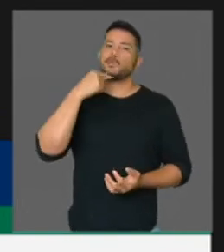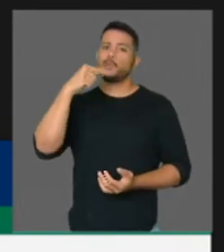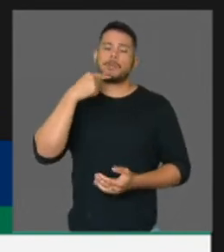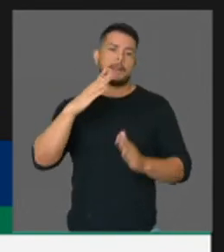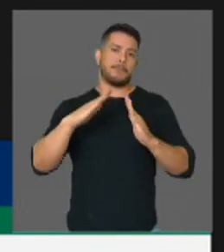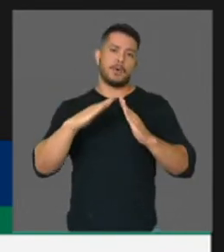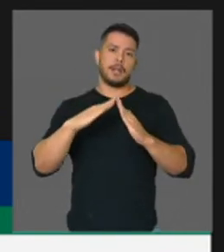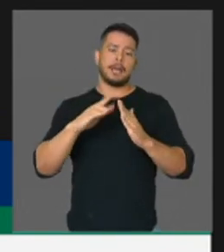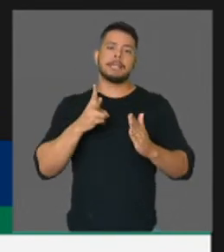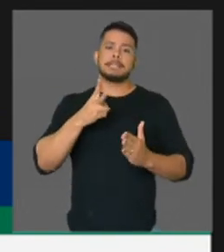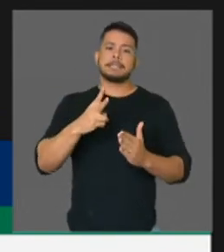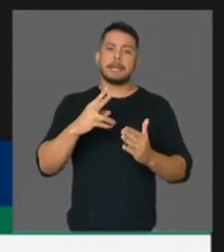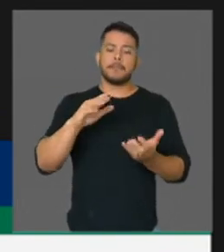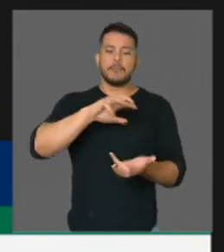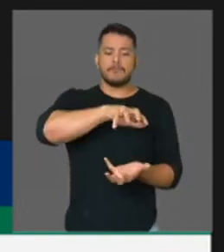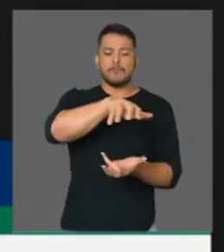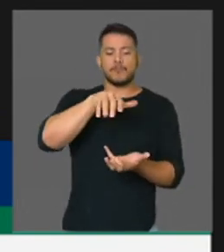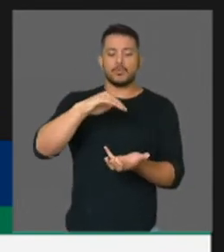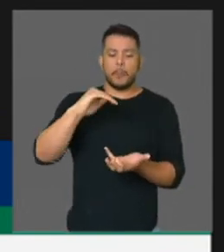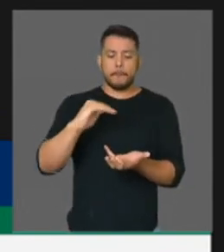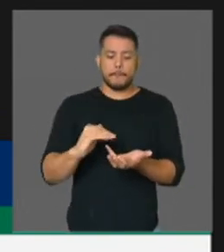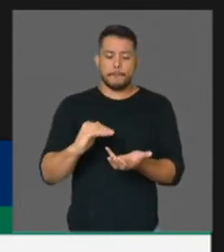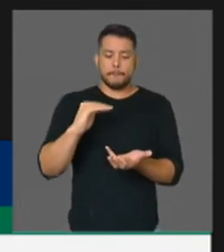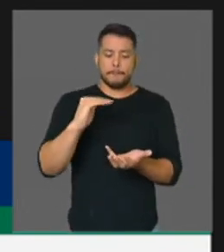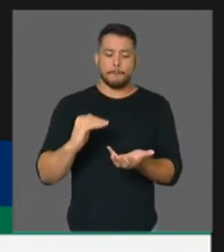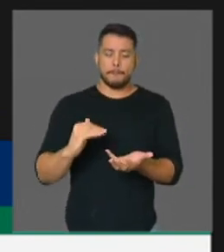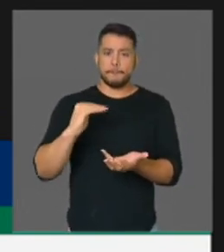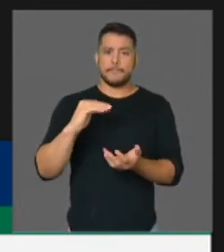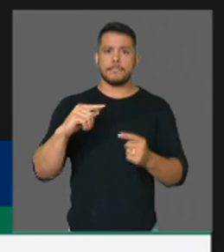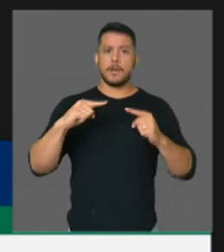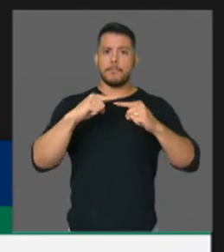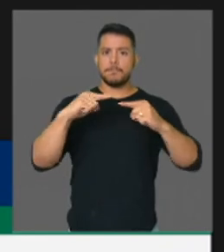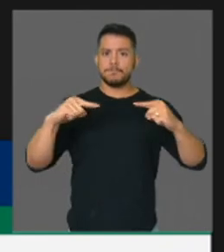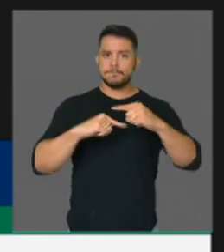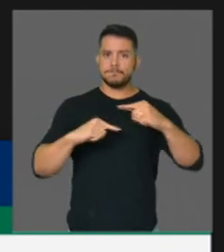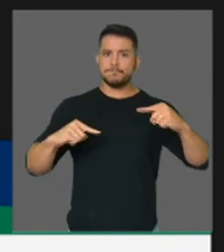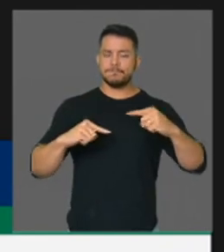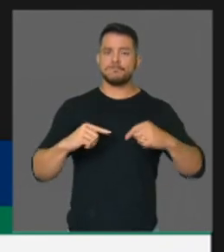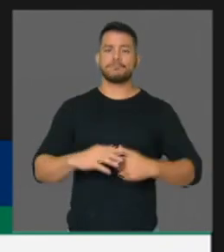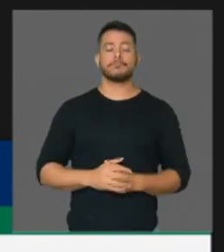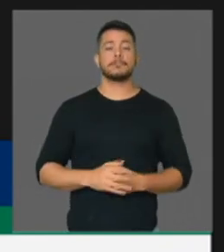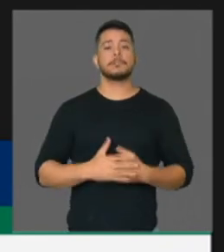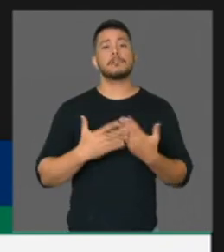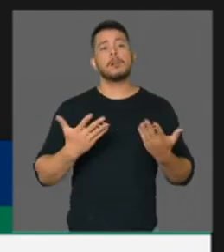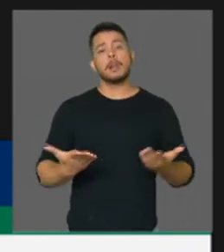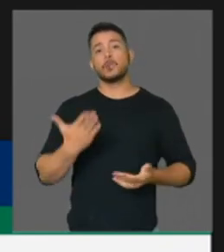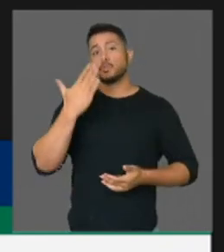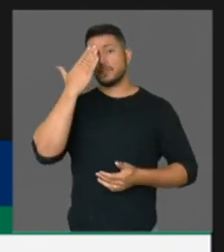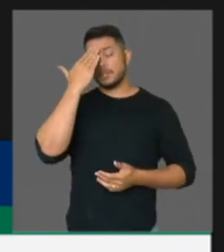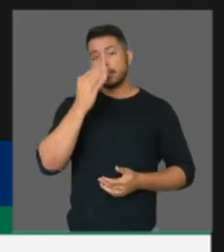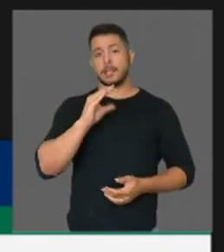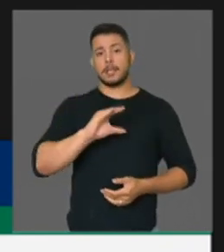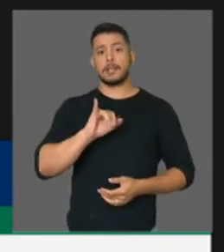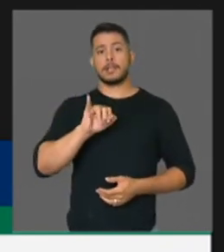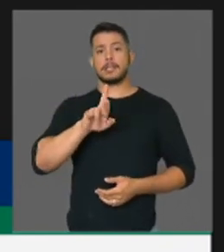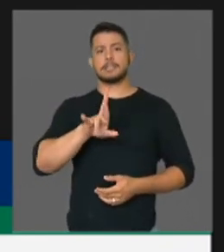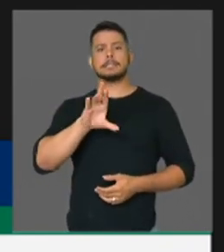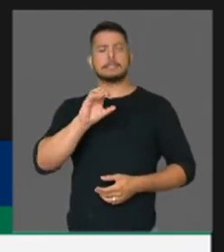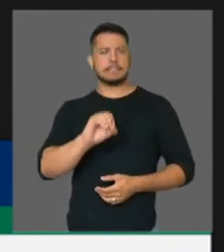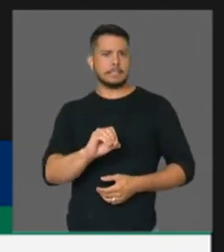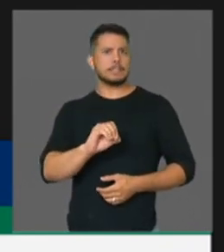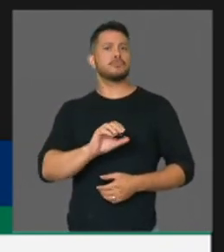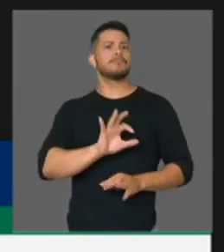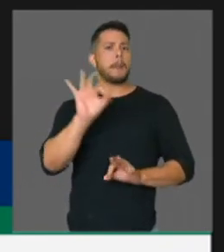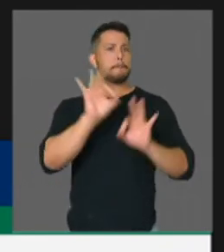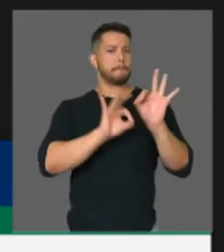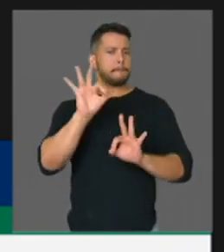da terceira via, e eu não tenho dúvida que o Ciro é o mais preparado. Ninguém se preparou tanto, tão bem, por tanto tempo,